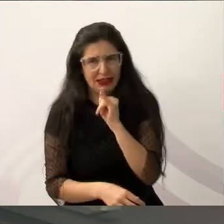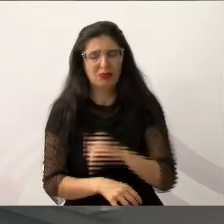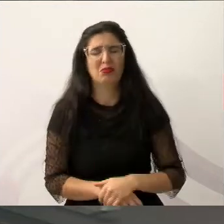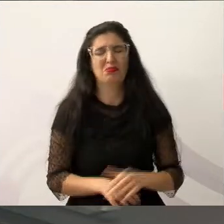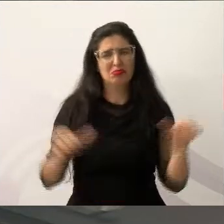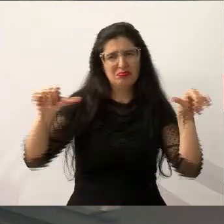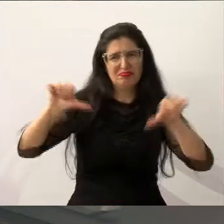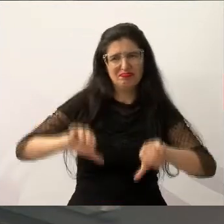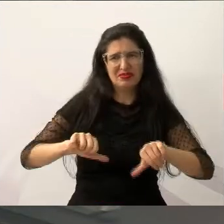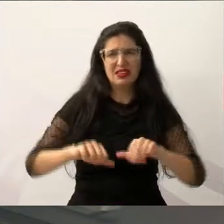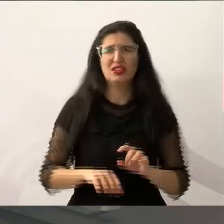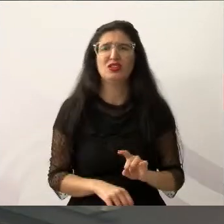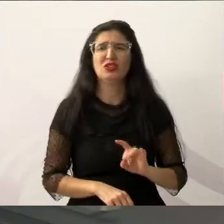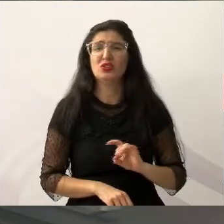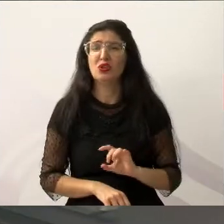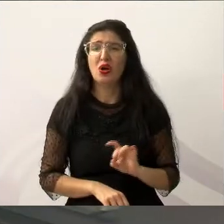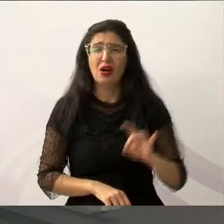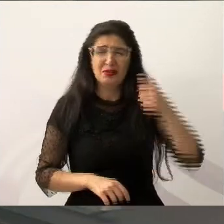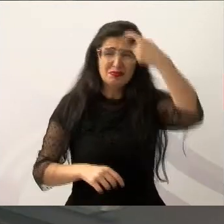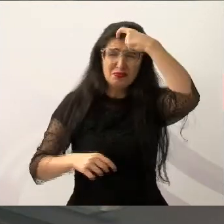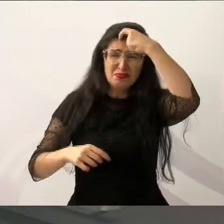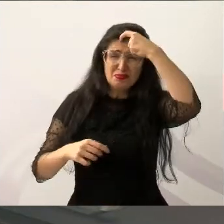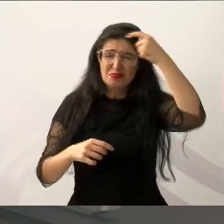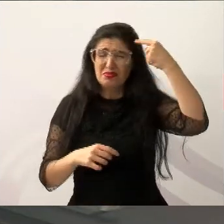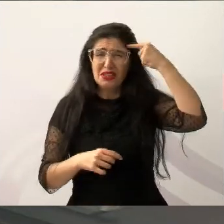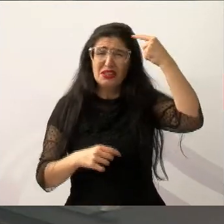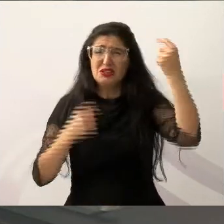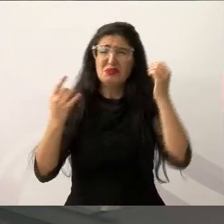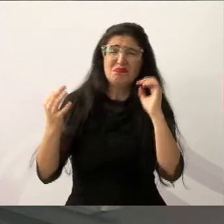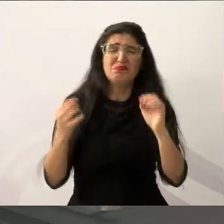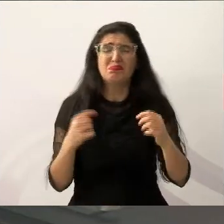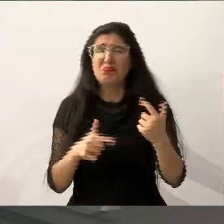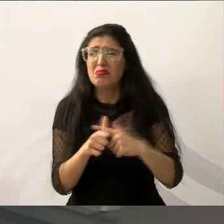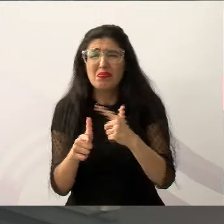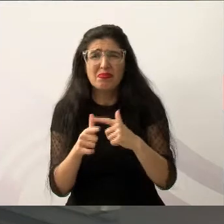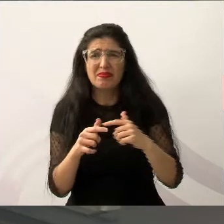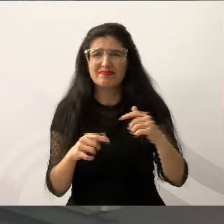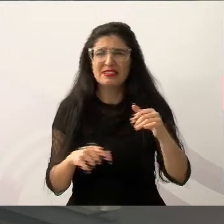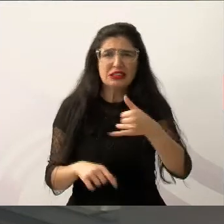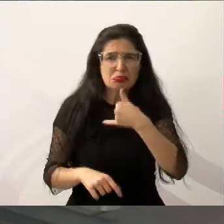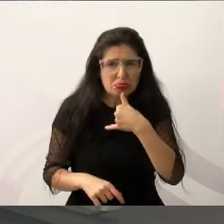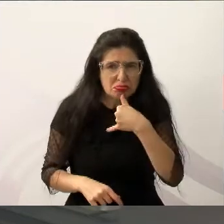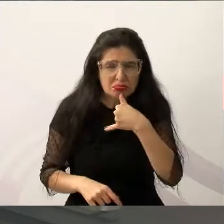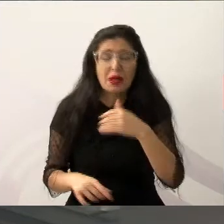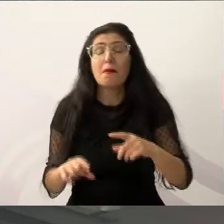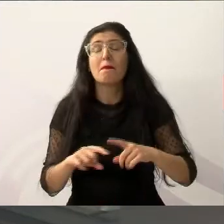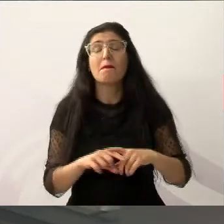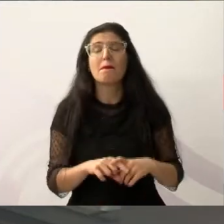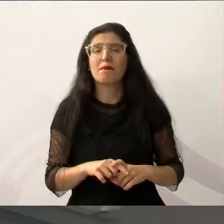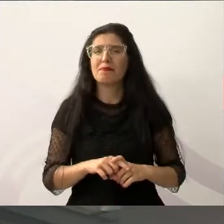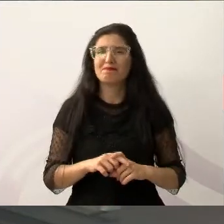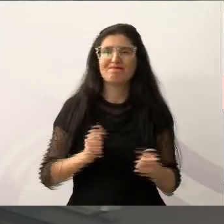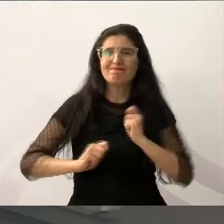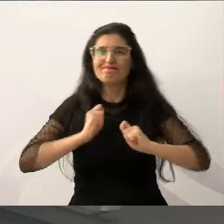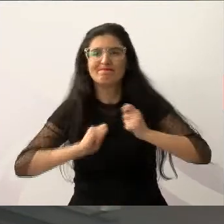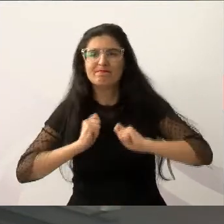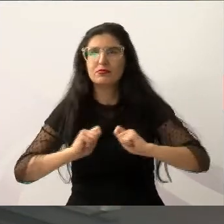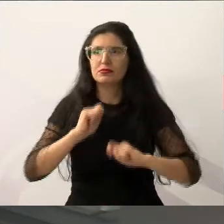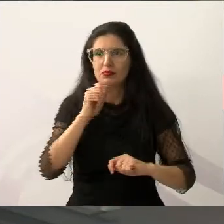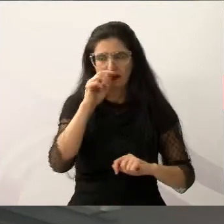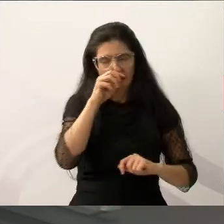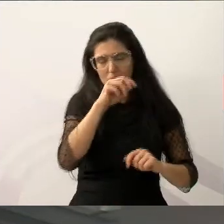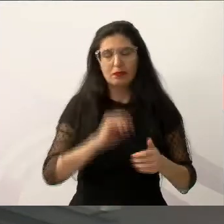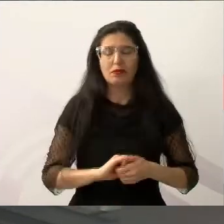só emocional, mas também na questão da falta de alimento na mesa da sua casa. Por esse motivo,